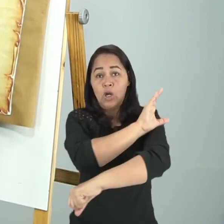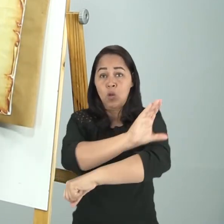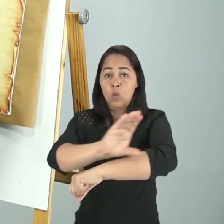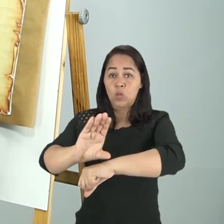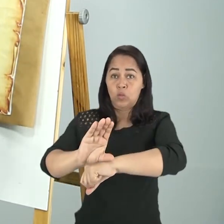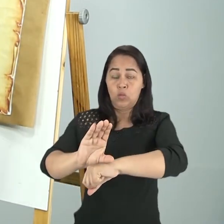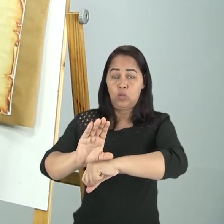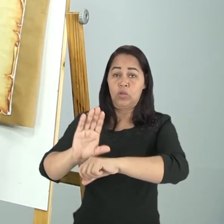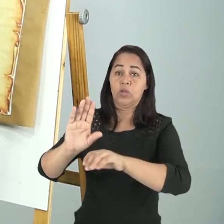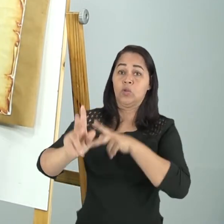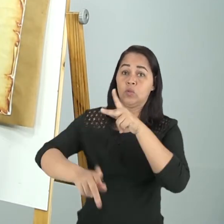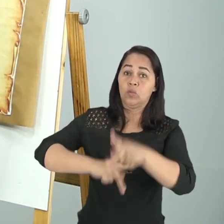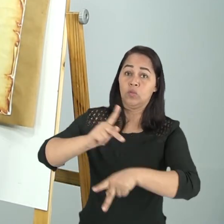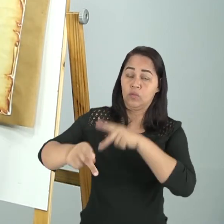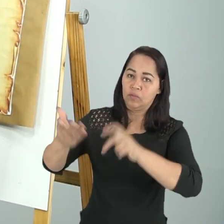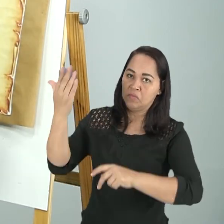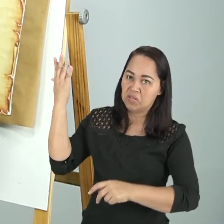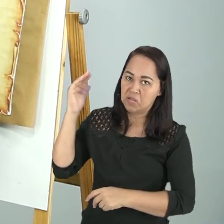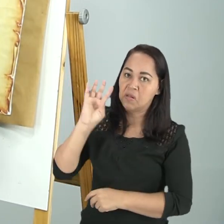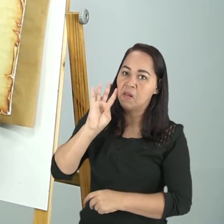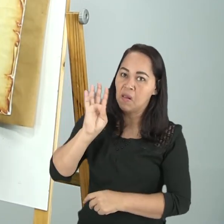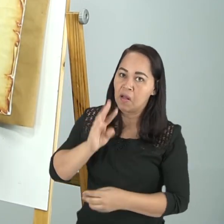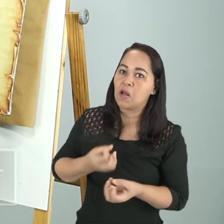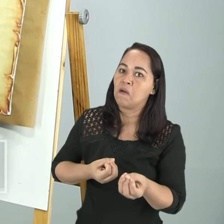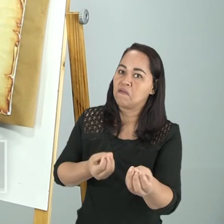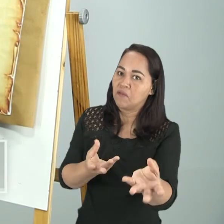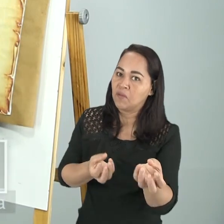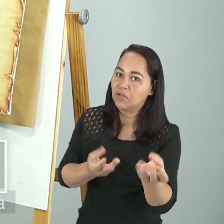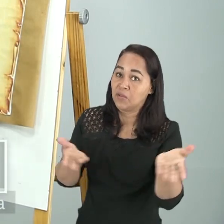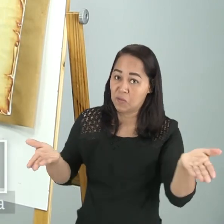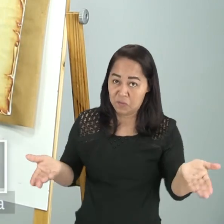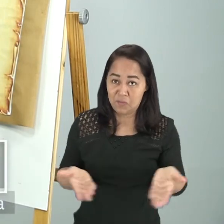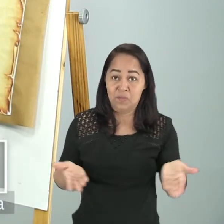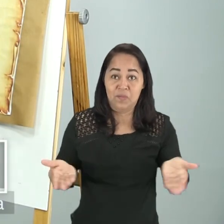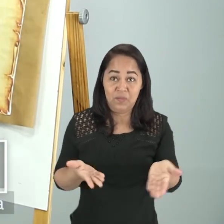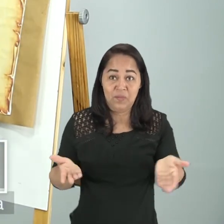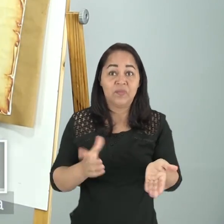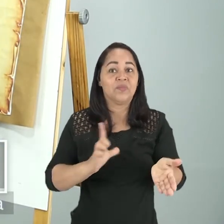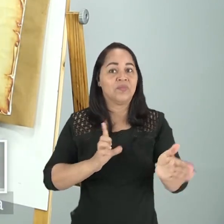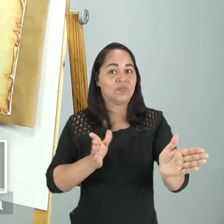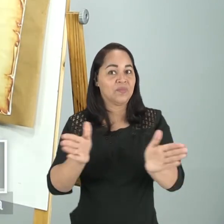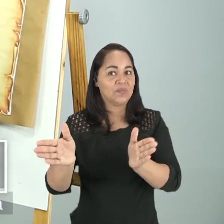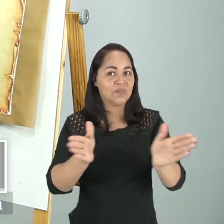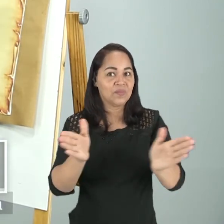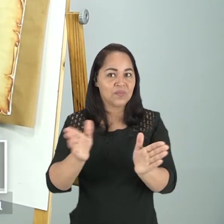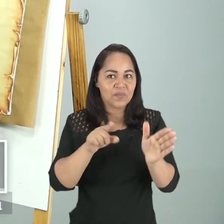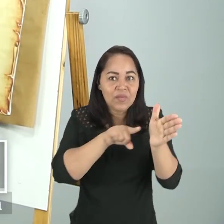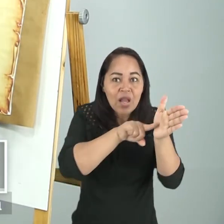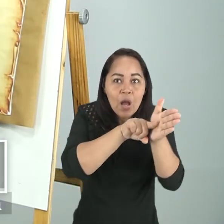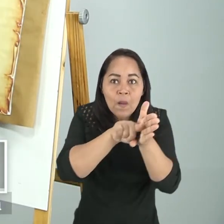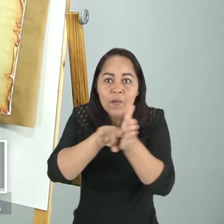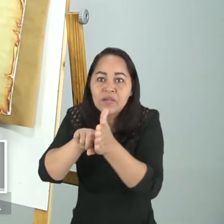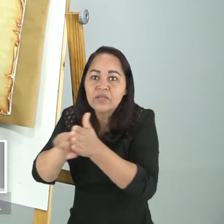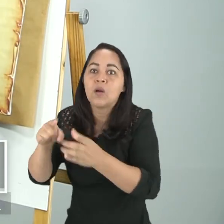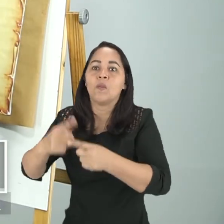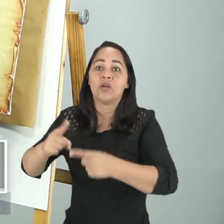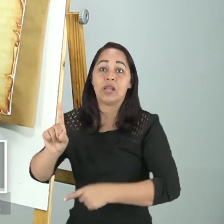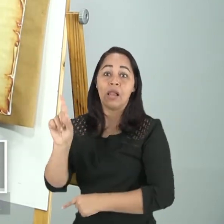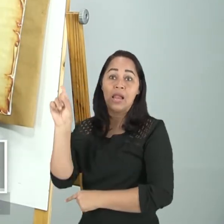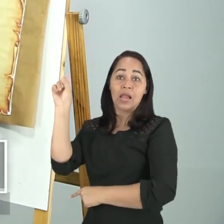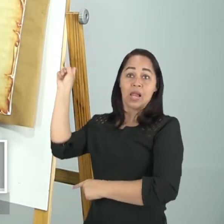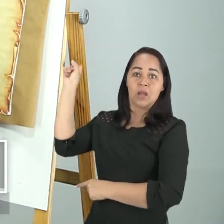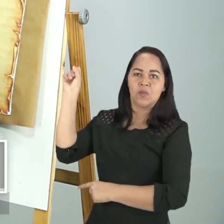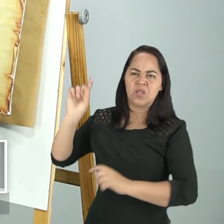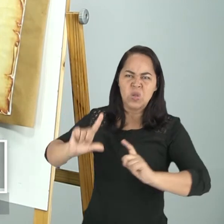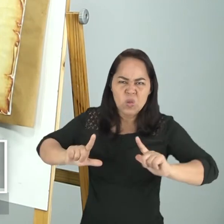imaginou quanta informação boa, quanta informação legal e quanta coisa hoje nós temos acesso porque eles batalharam e